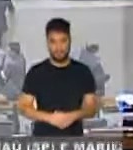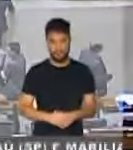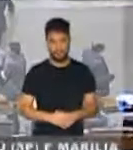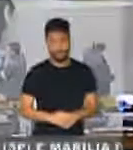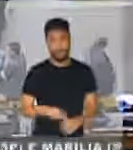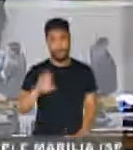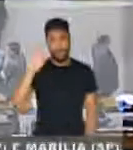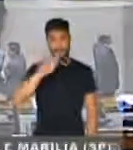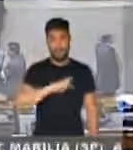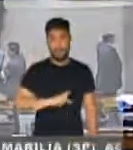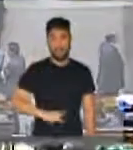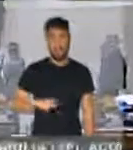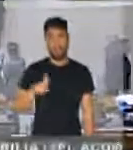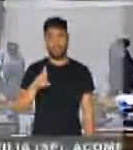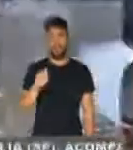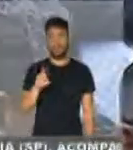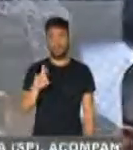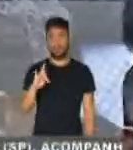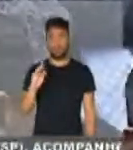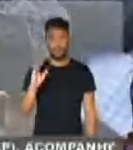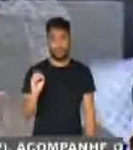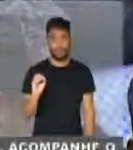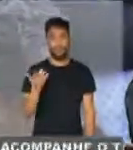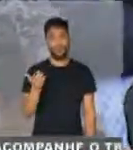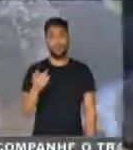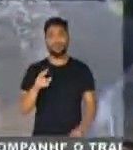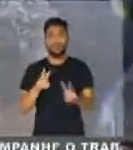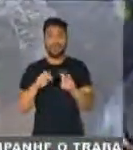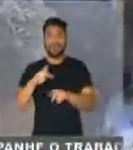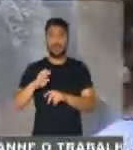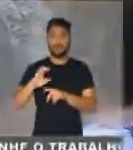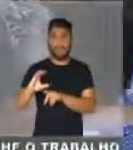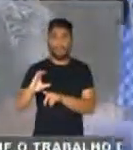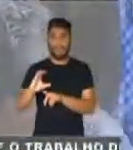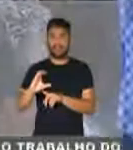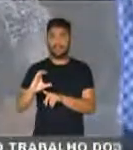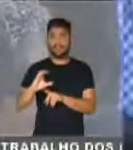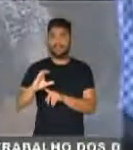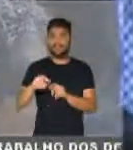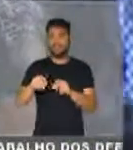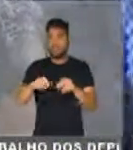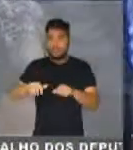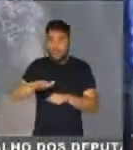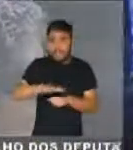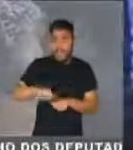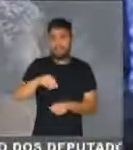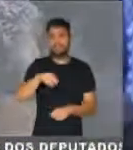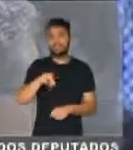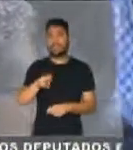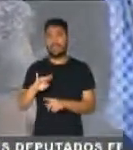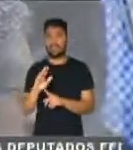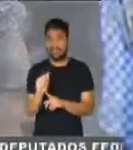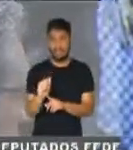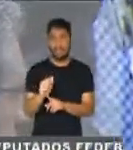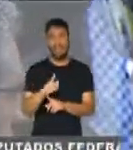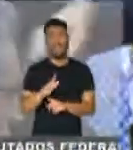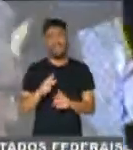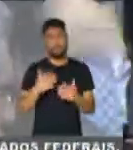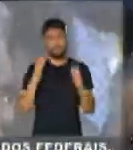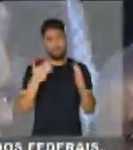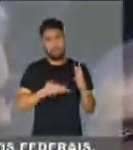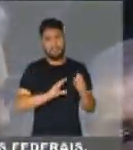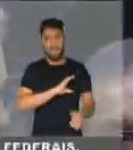Presidente Rodrigo, sobre a PEC dos terrenos de Marília, eu queria parabenizar o esforço da comissão, viu,